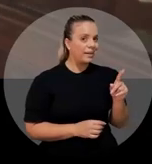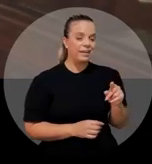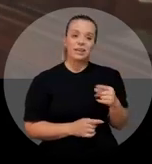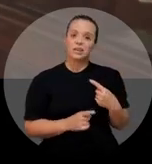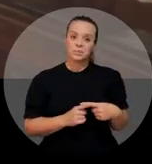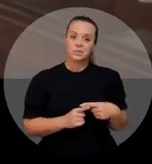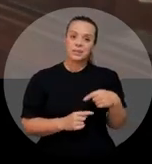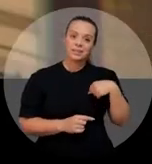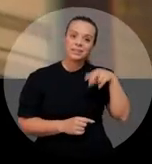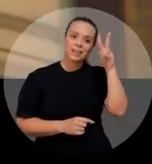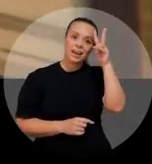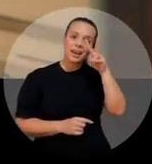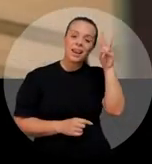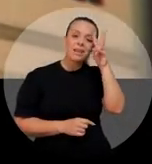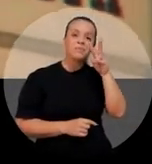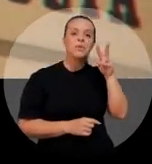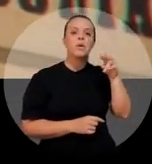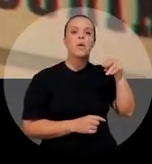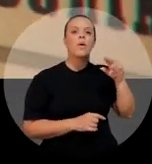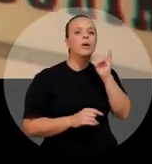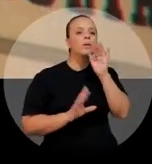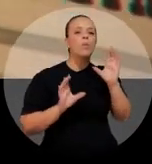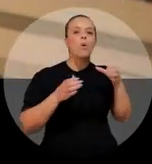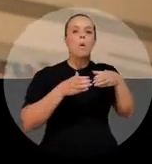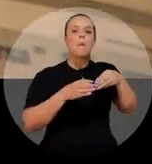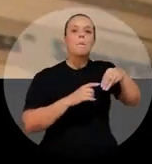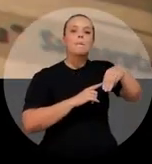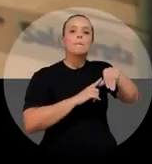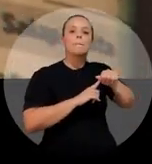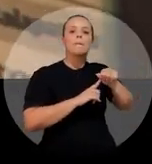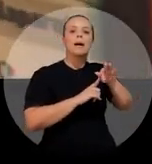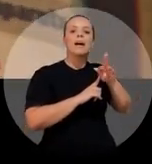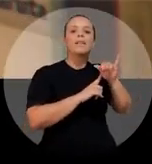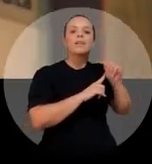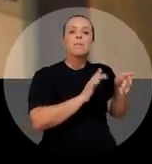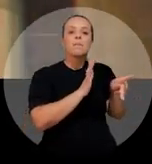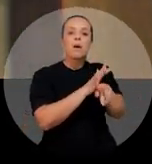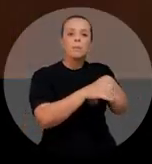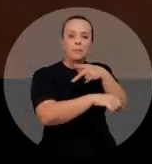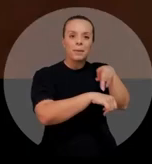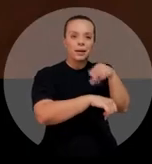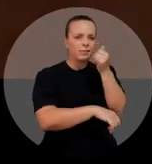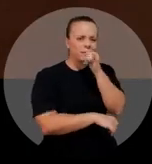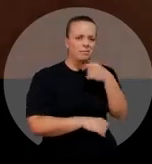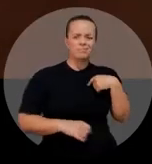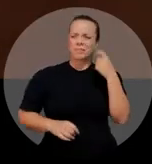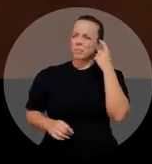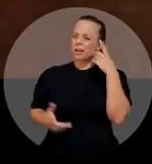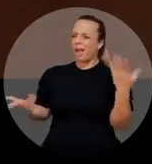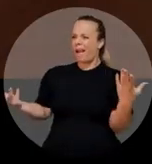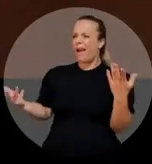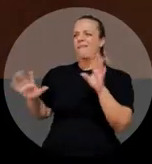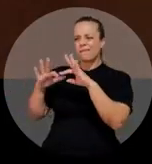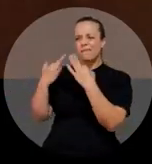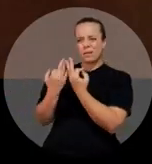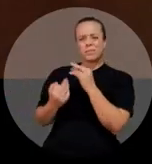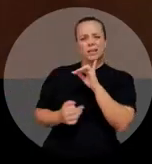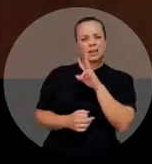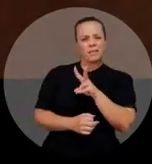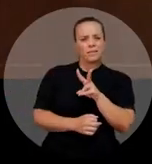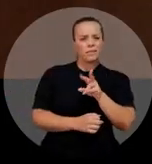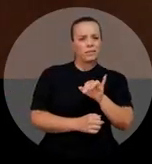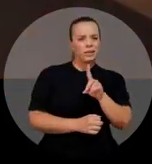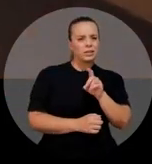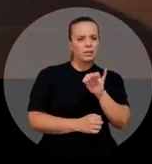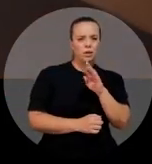Exatamente. Isso me lembrou muito de máfia. Isso me lembrou muito de máfia italiana. Eu falei, cara... Família Vidotti.